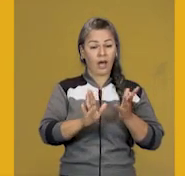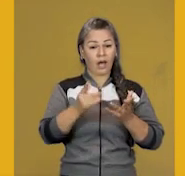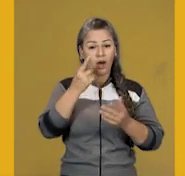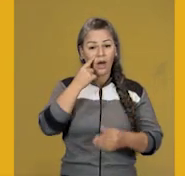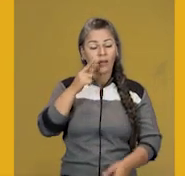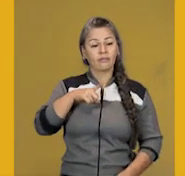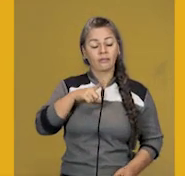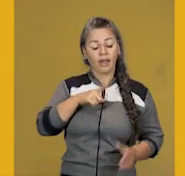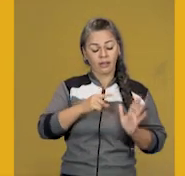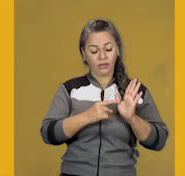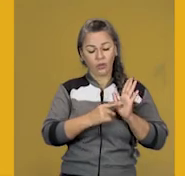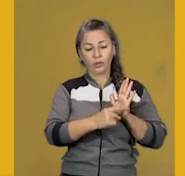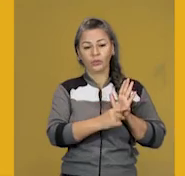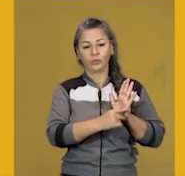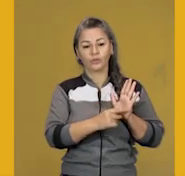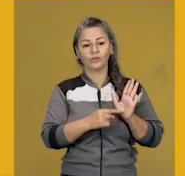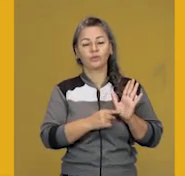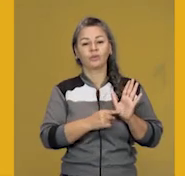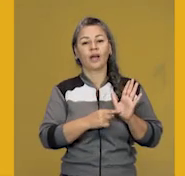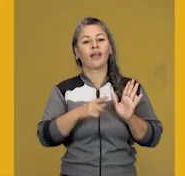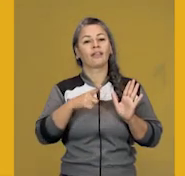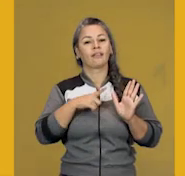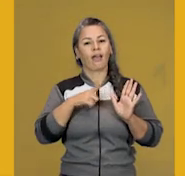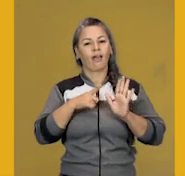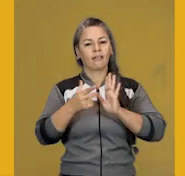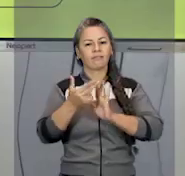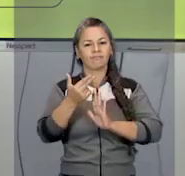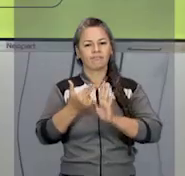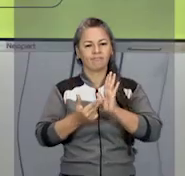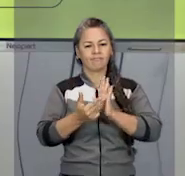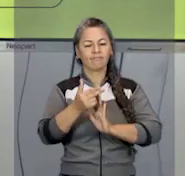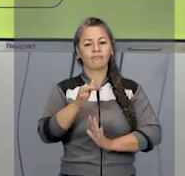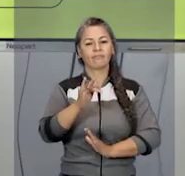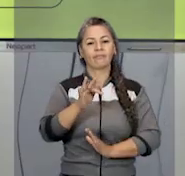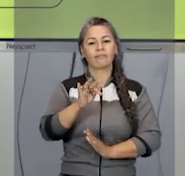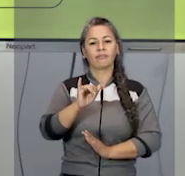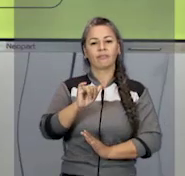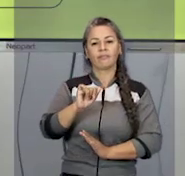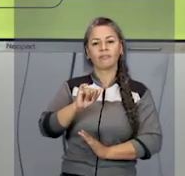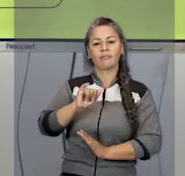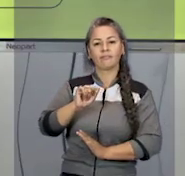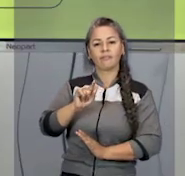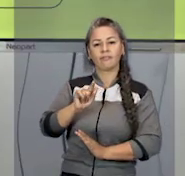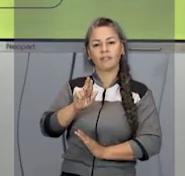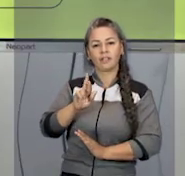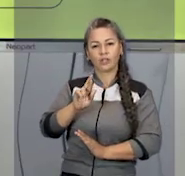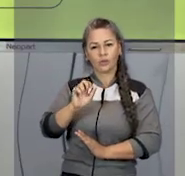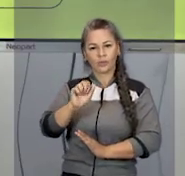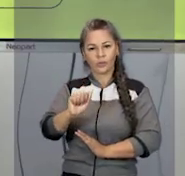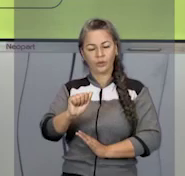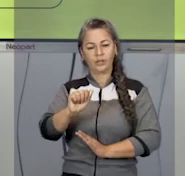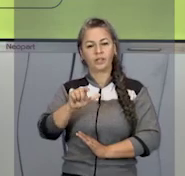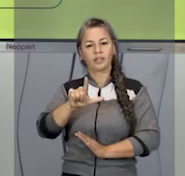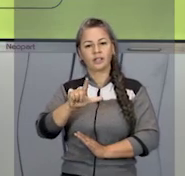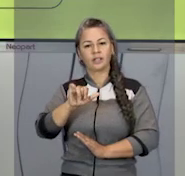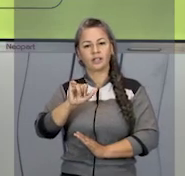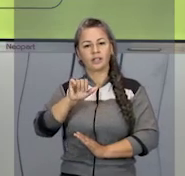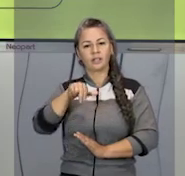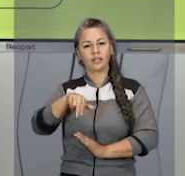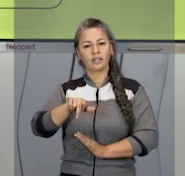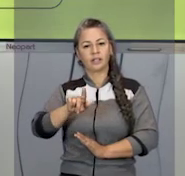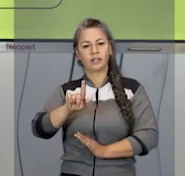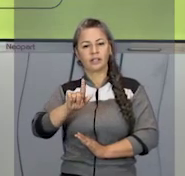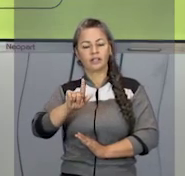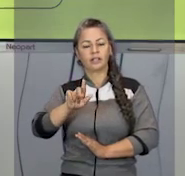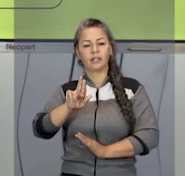da canção as figuras de linguagem elas vão aparecer para trazer essa expressividade.